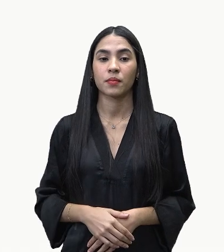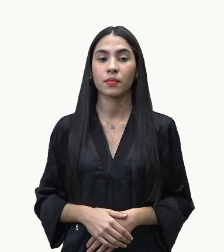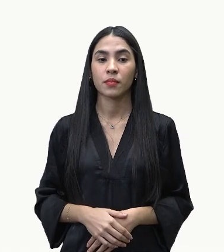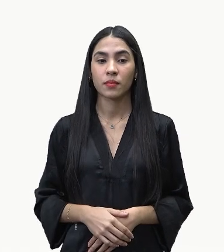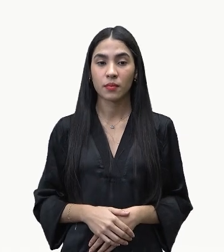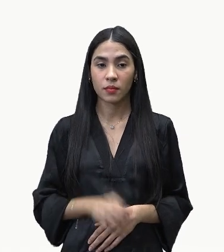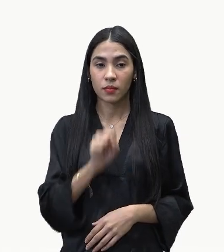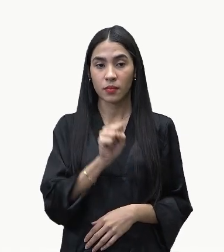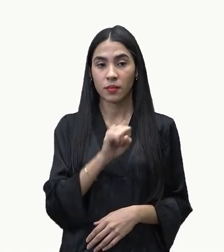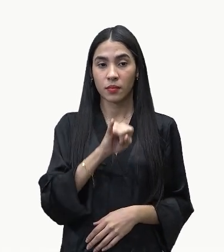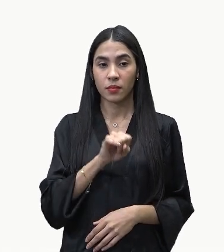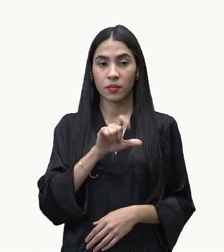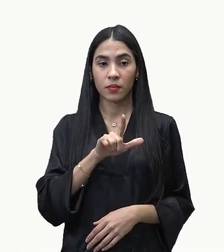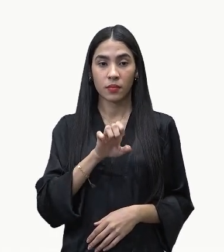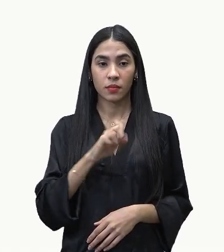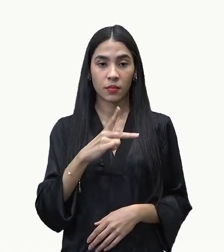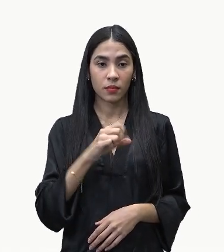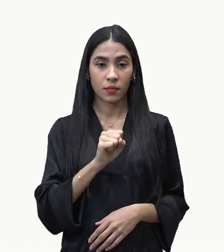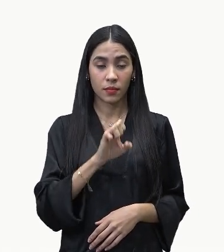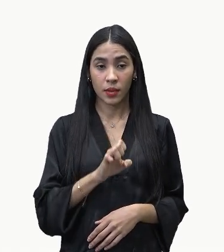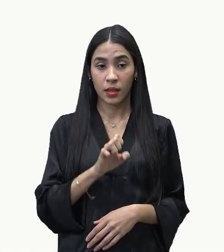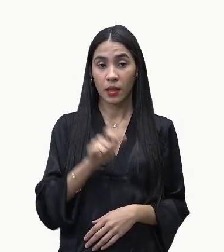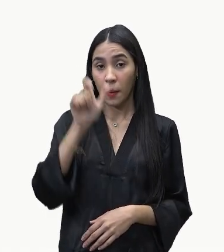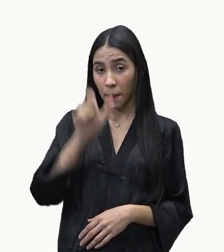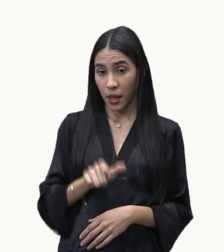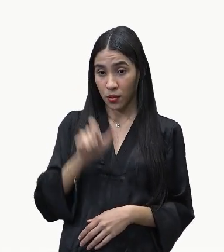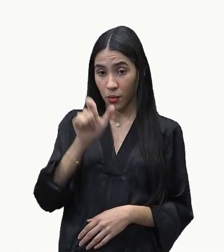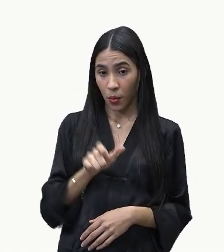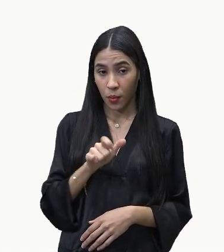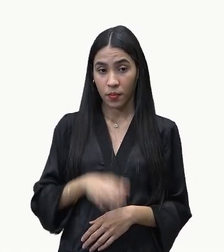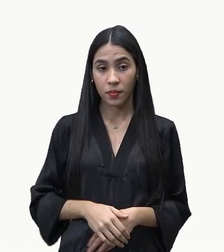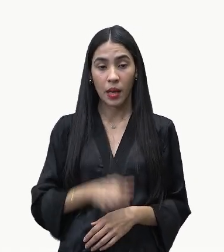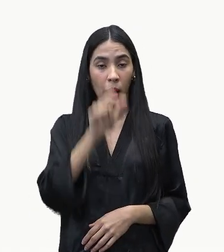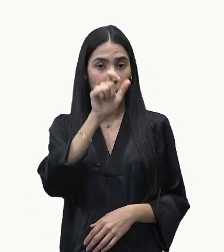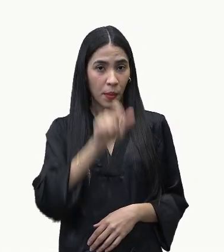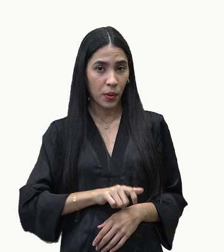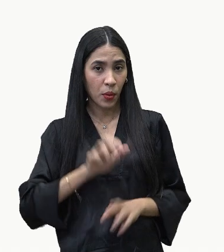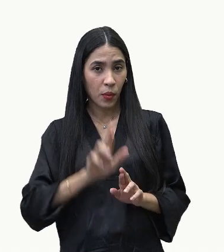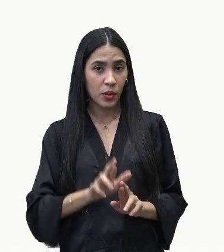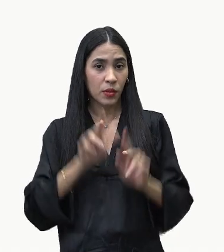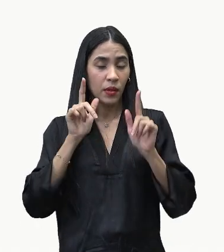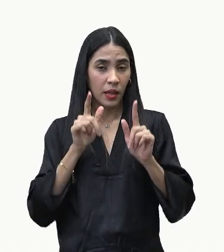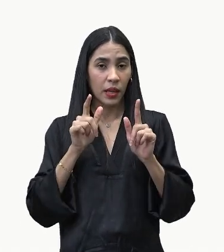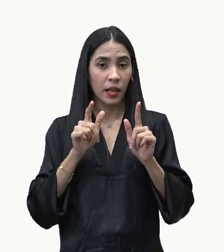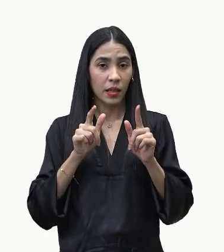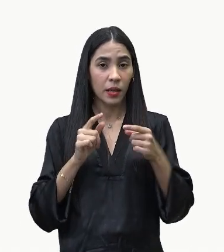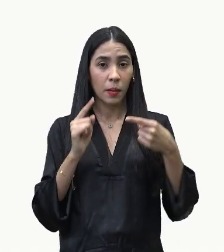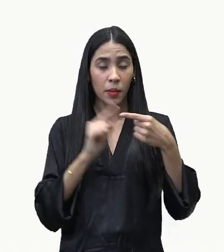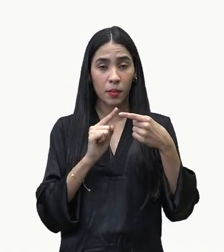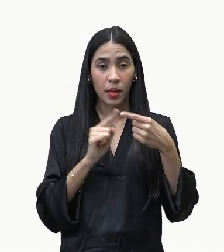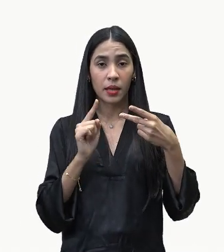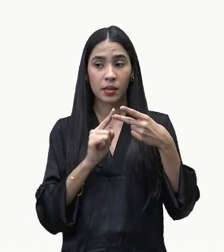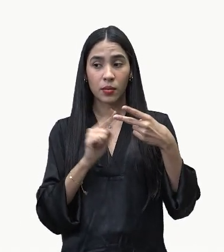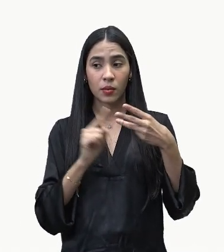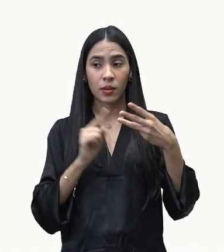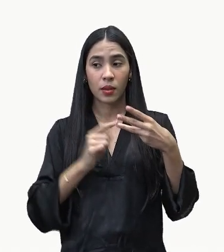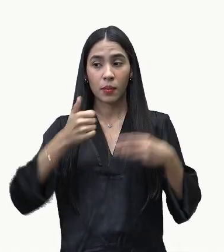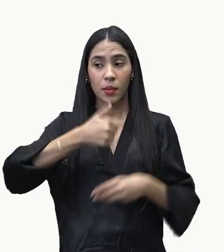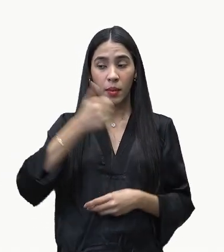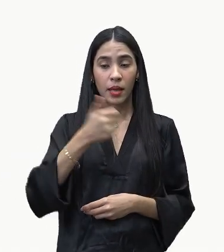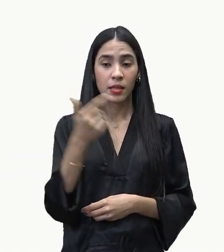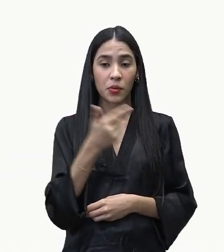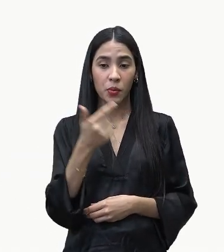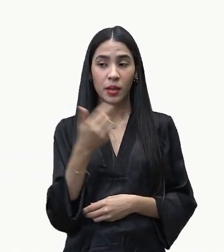a silepse de pessoa, ou seja, pessoas diferentes do discurso, primeira, segunda e terceira pessoa